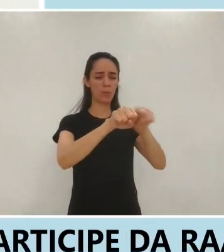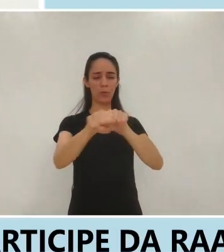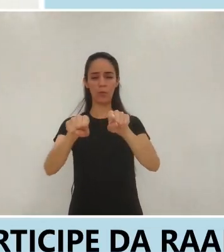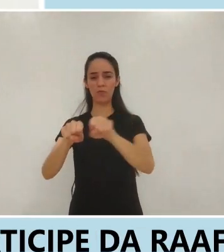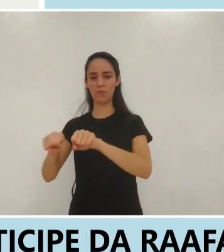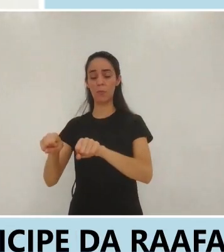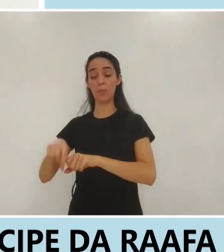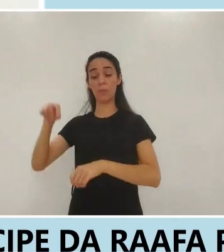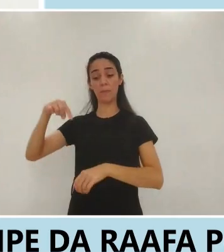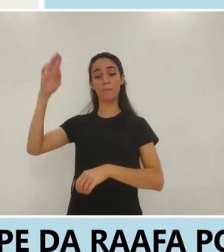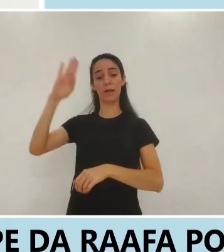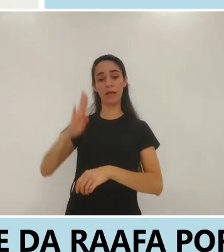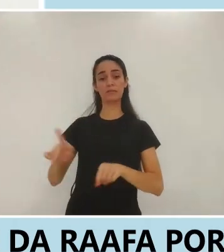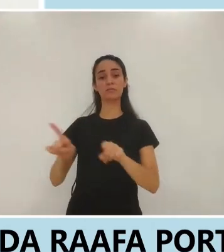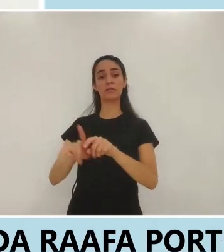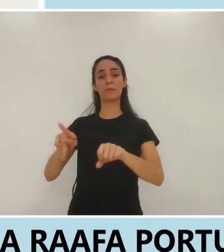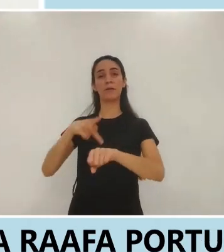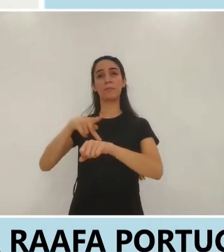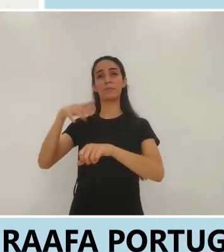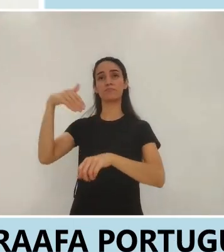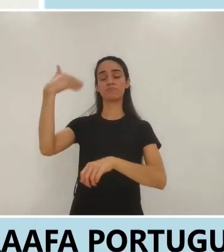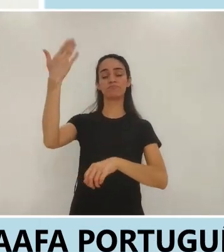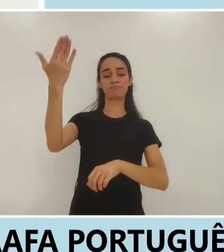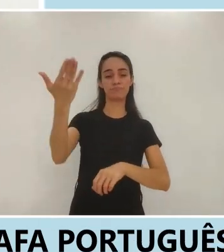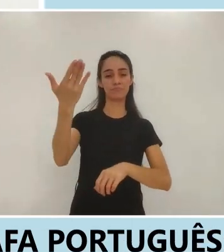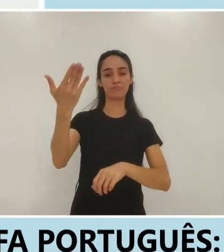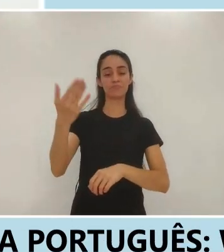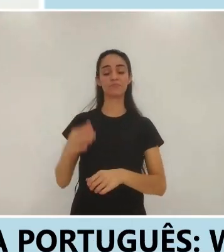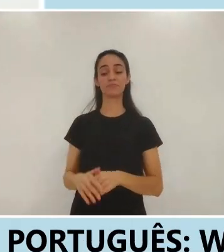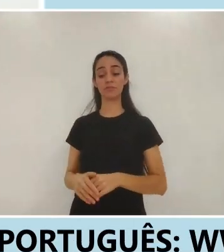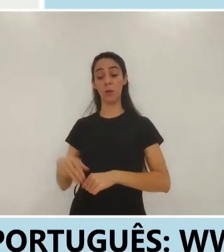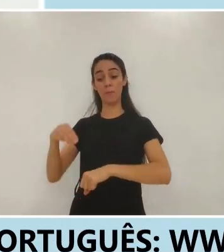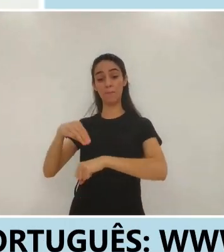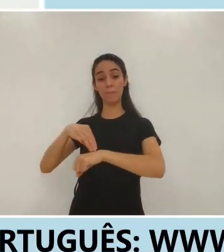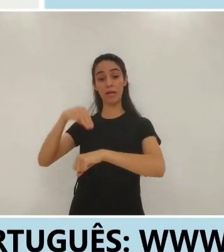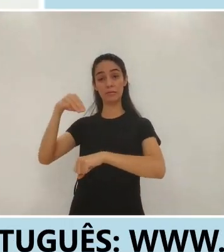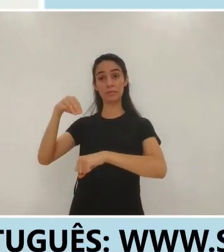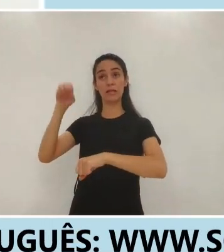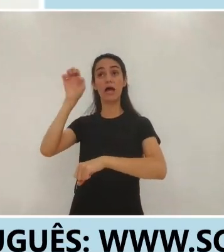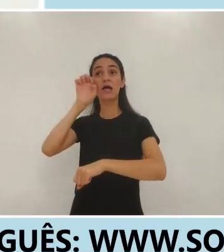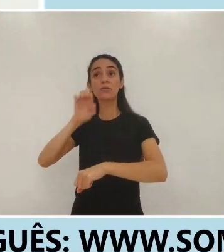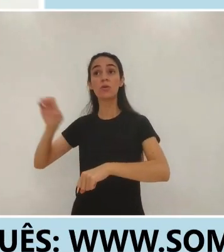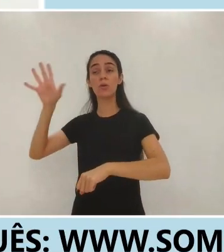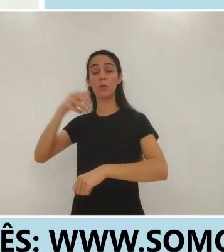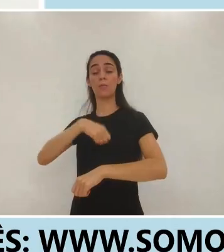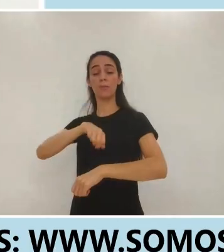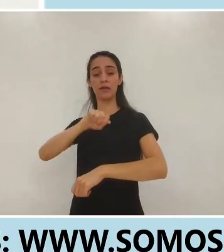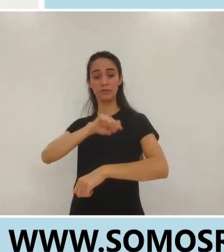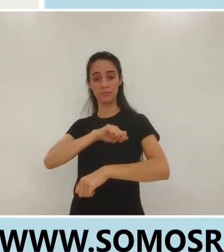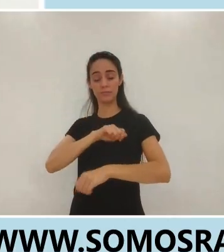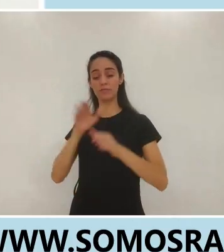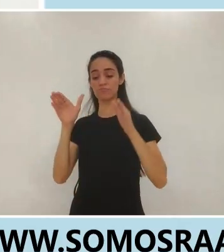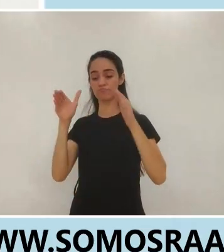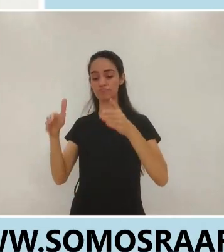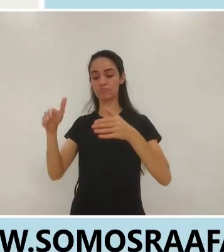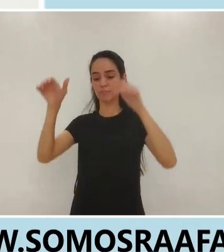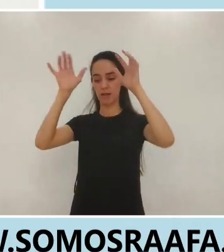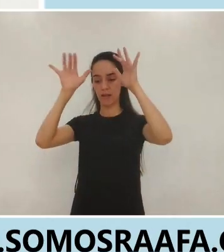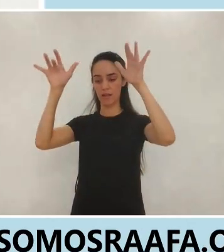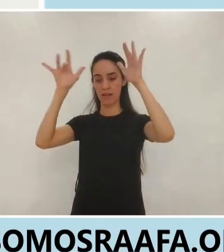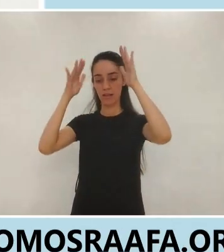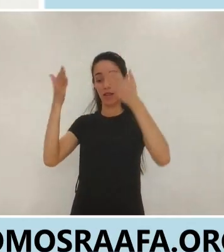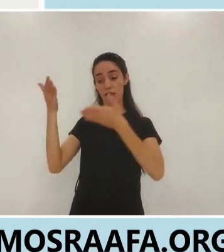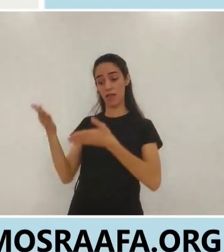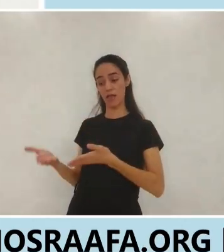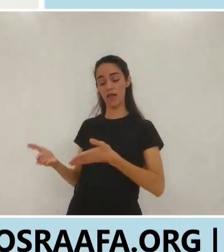mestrado em transtorno do espectro autista, realizado na Europa e na Espanha. Ela que é pesquisadora, colunista da